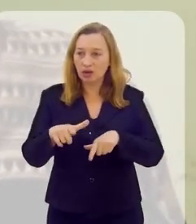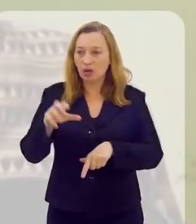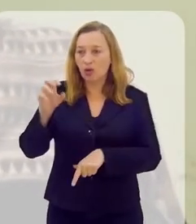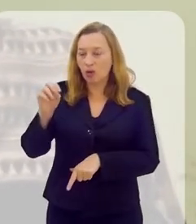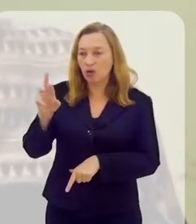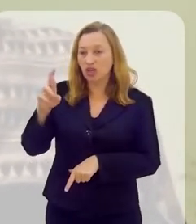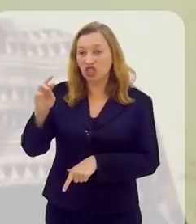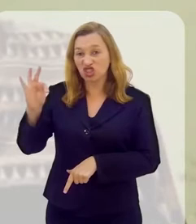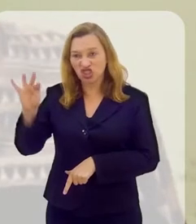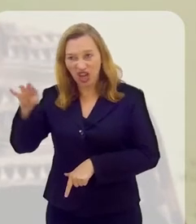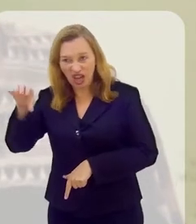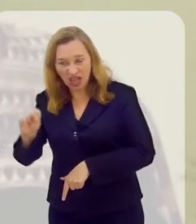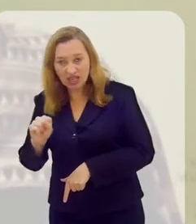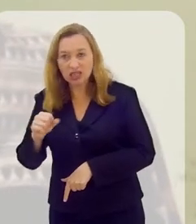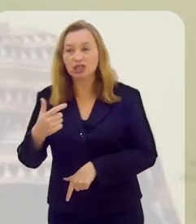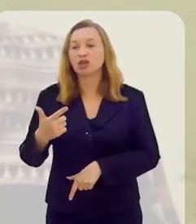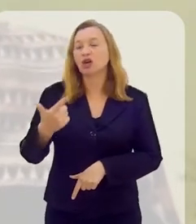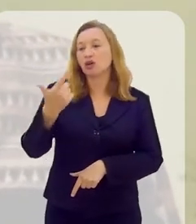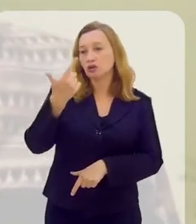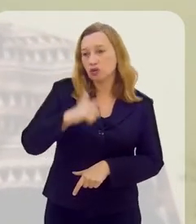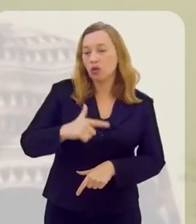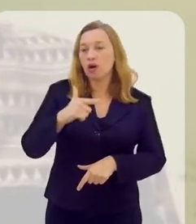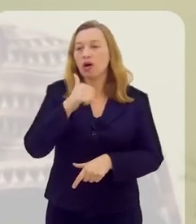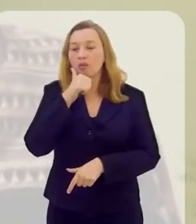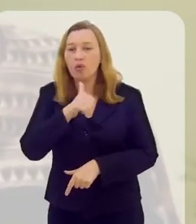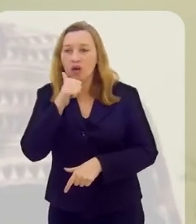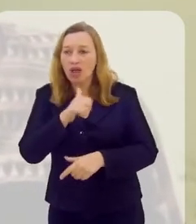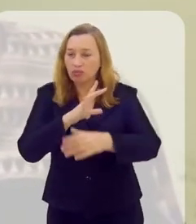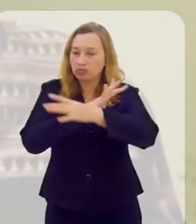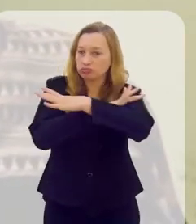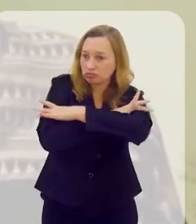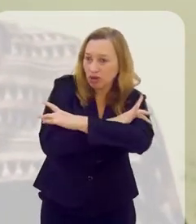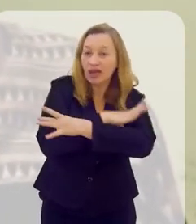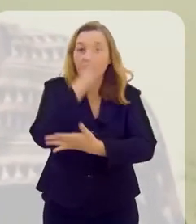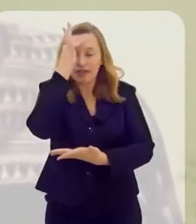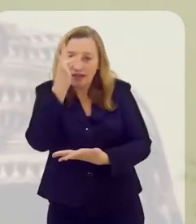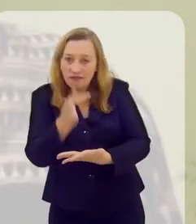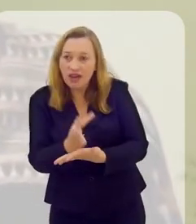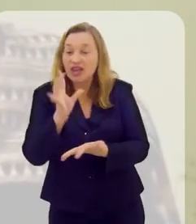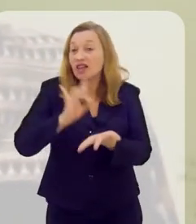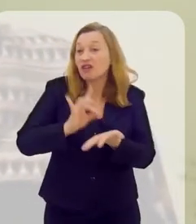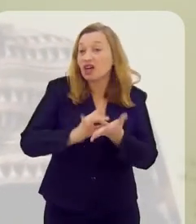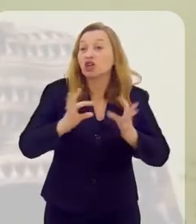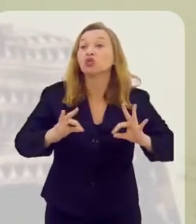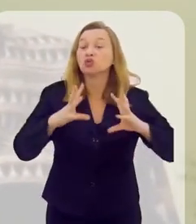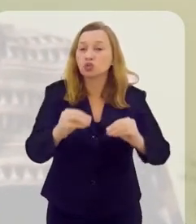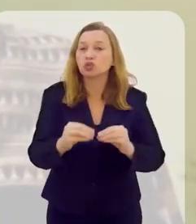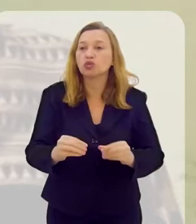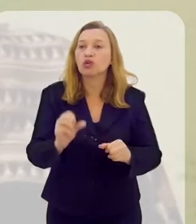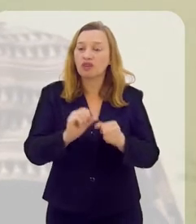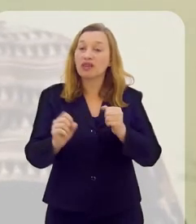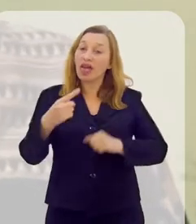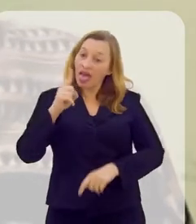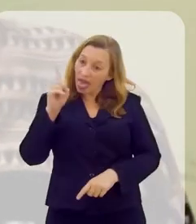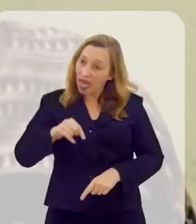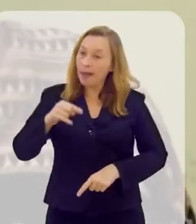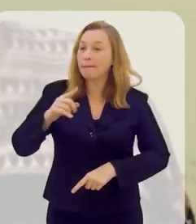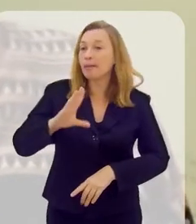Aos meus orixás, que eu sou uma mulher do candomblé, sou uma mulher de fé, e uma verdade em tudo aquilo que eu faço, é a